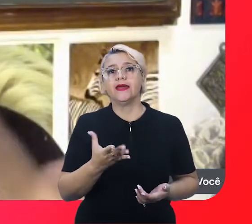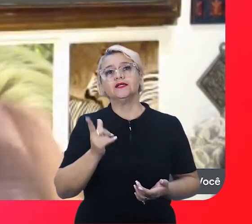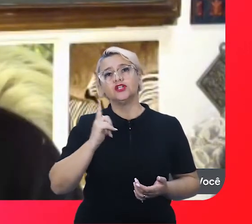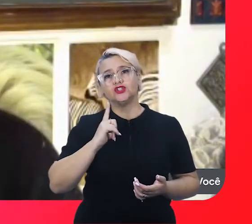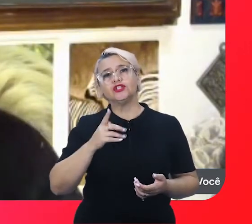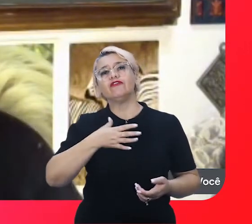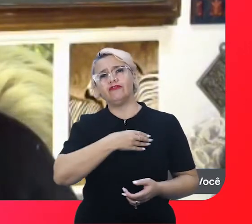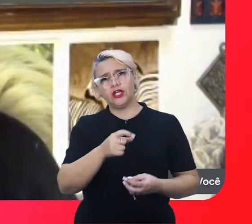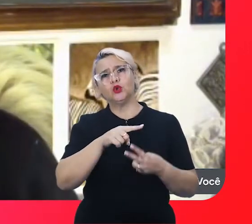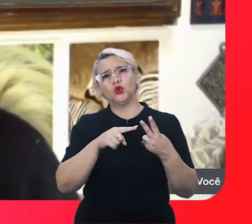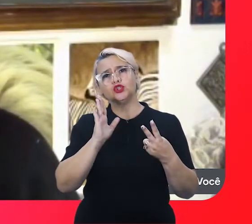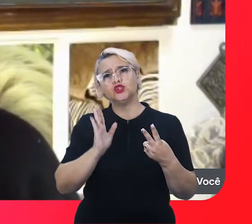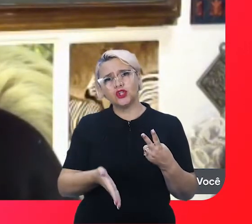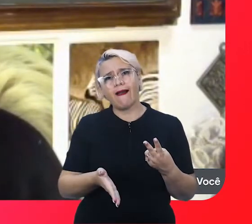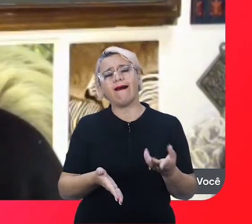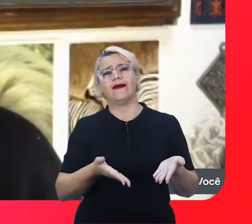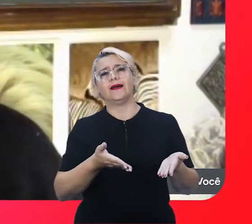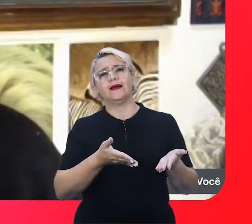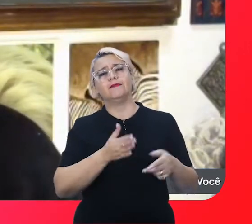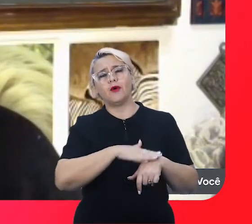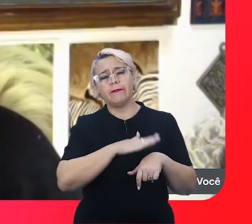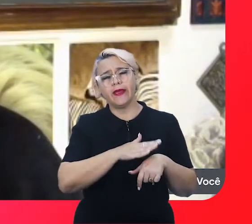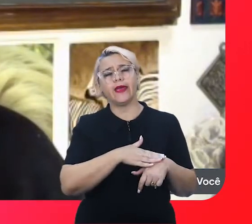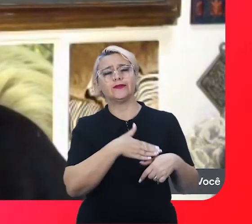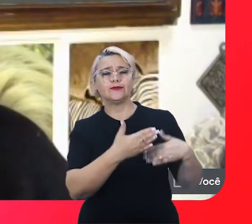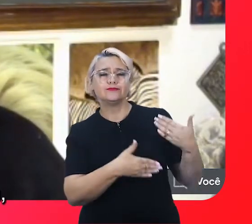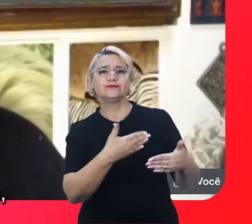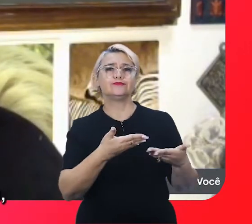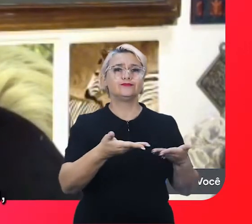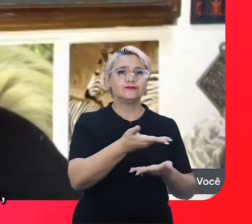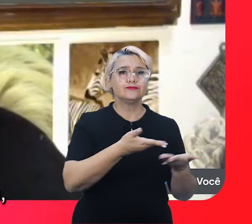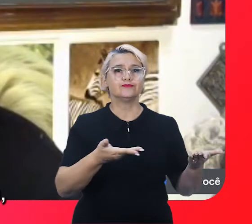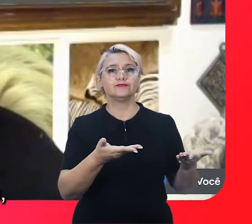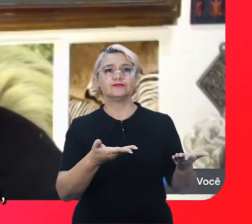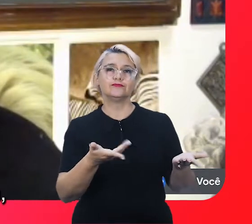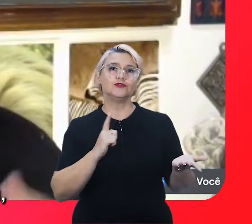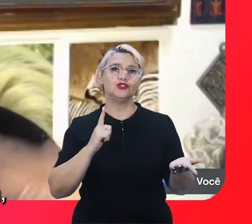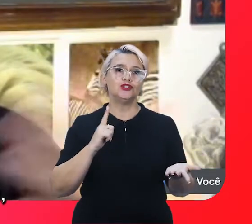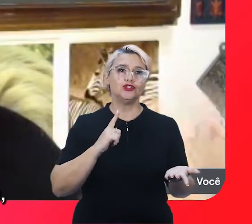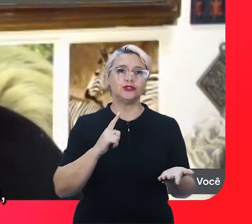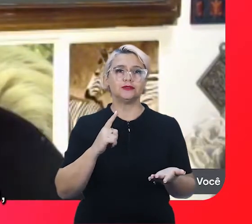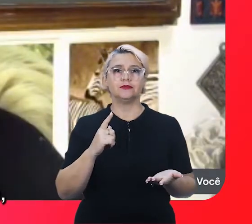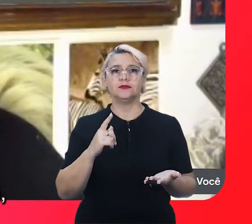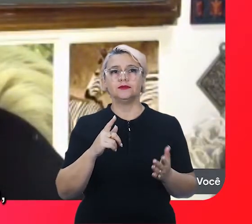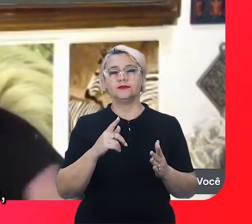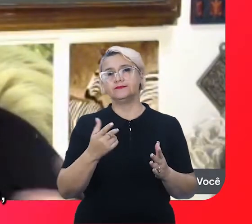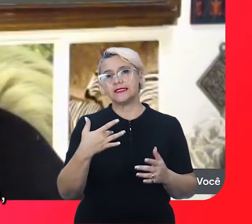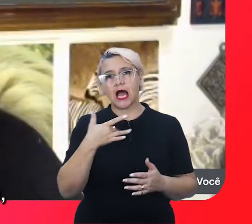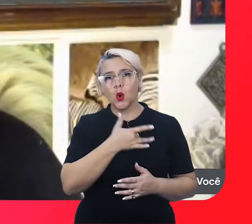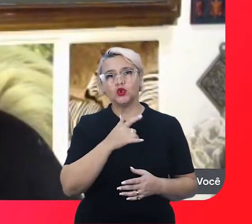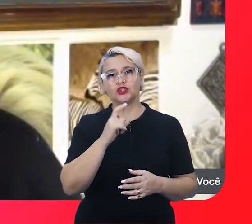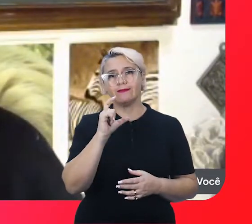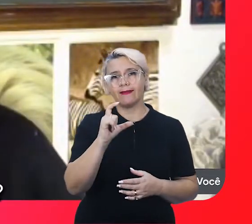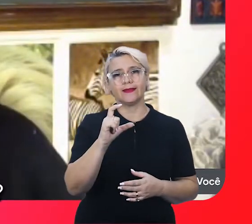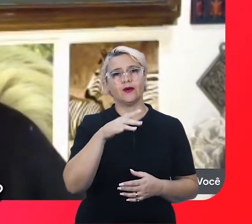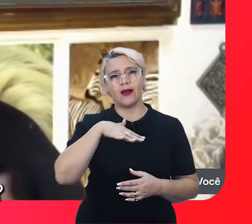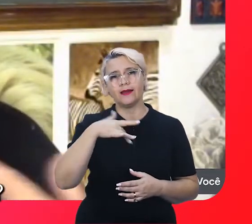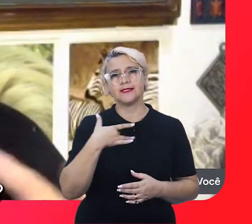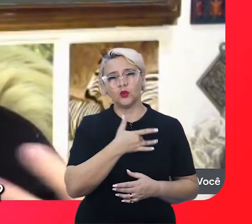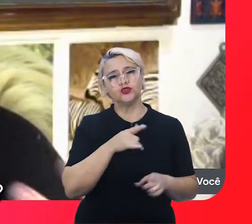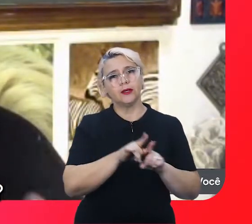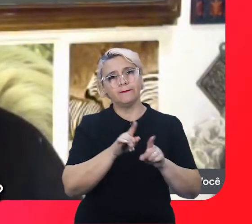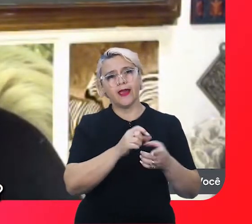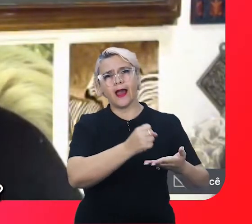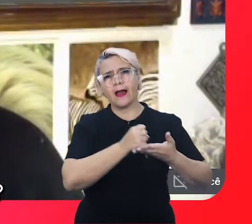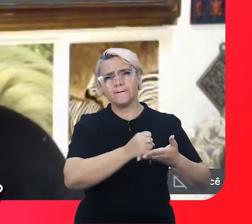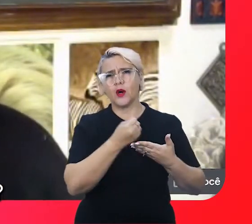tive meus filhos no BNDES, então toda aquela questão de plano de saúde muito bom, todo tipo